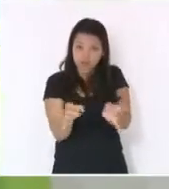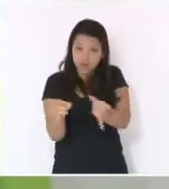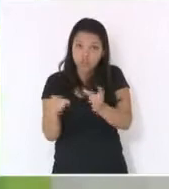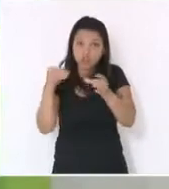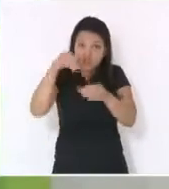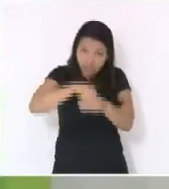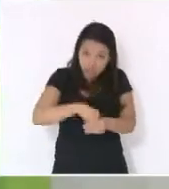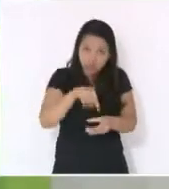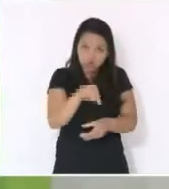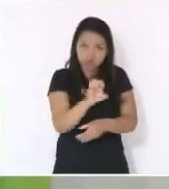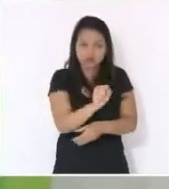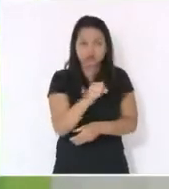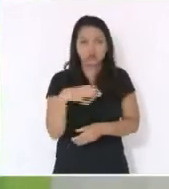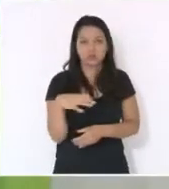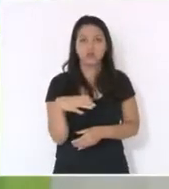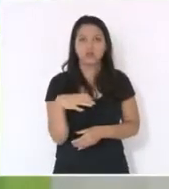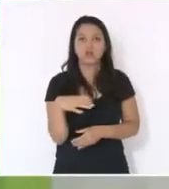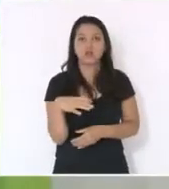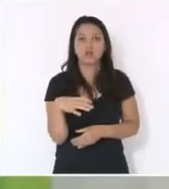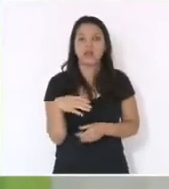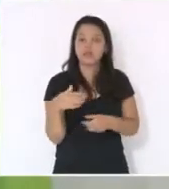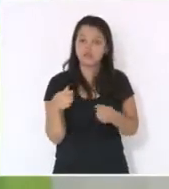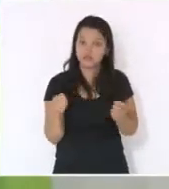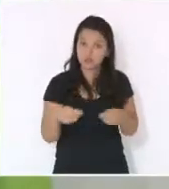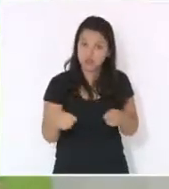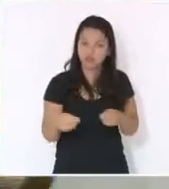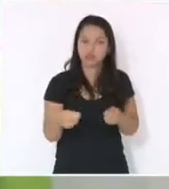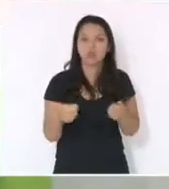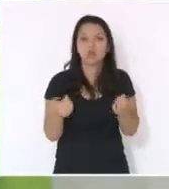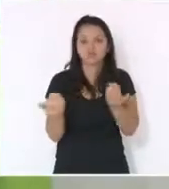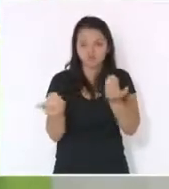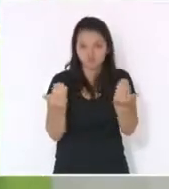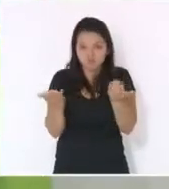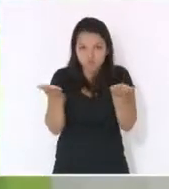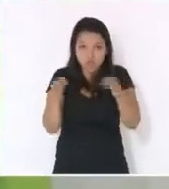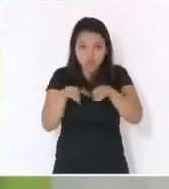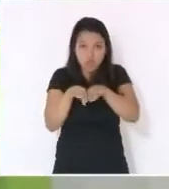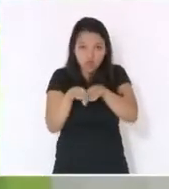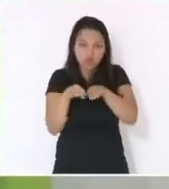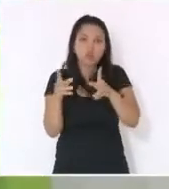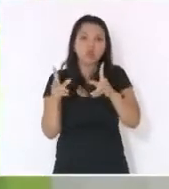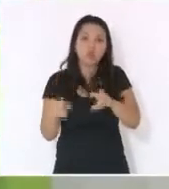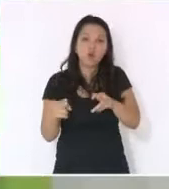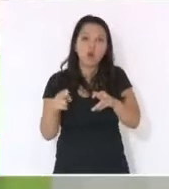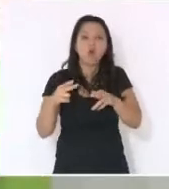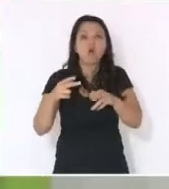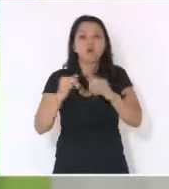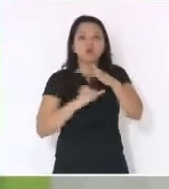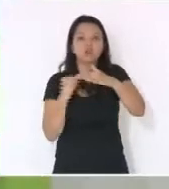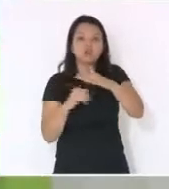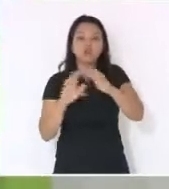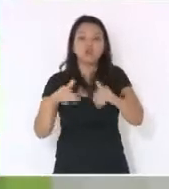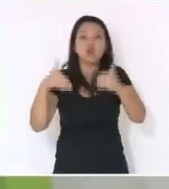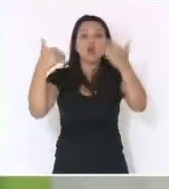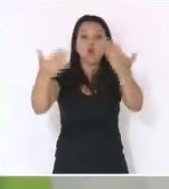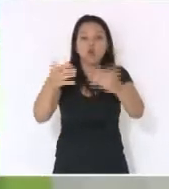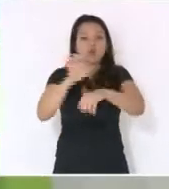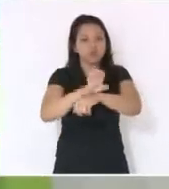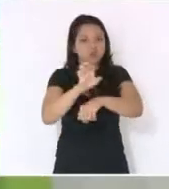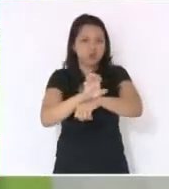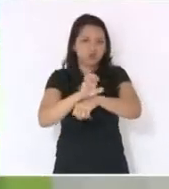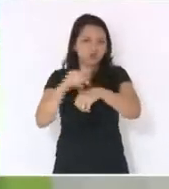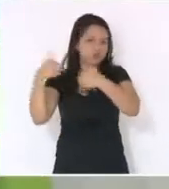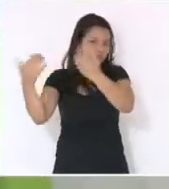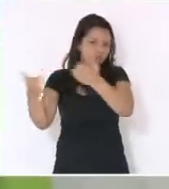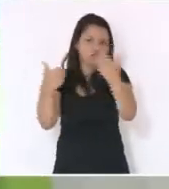Catarina terá a mesma equiparação da indústria que está fora do Estado e que vende em Santa Catarina